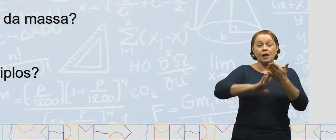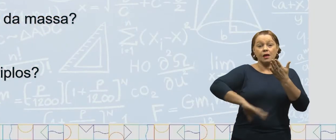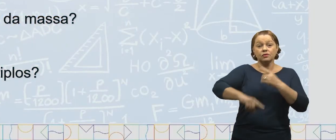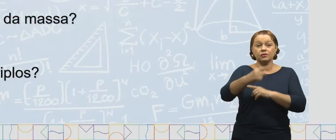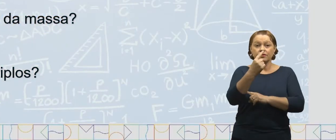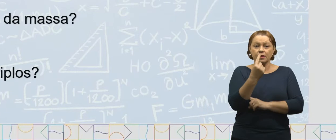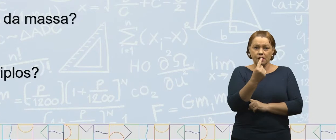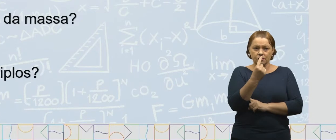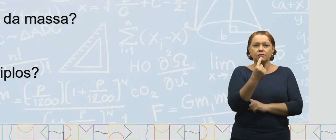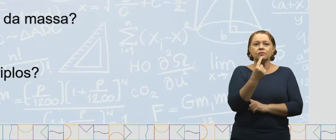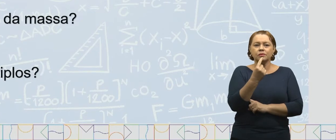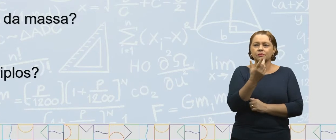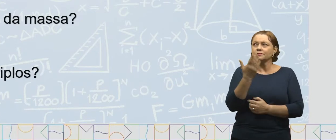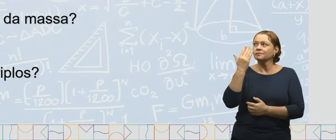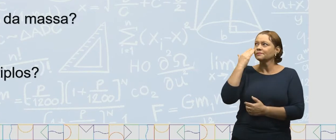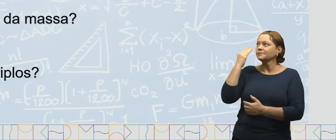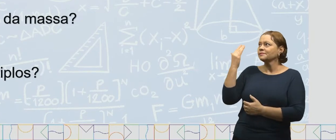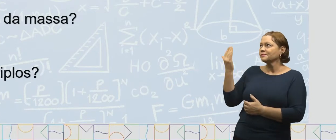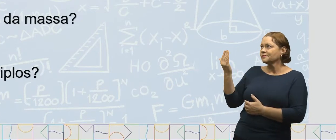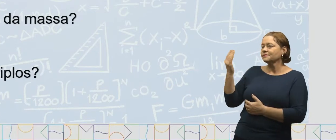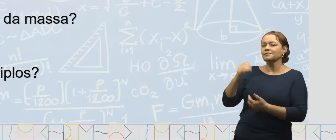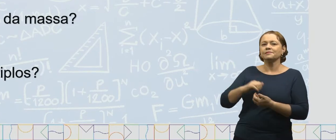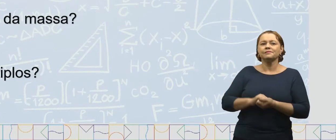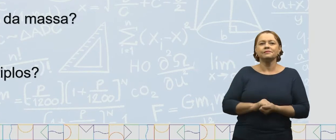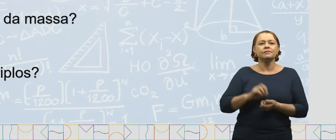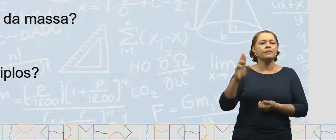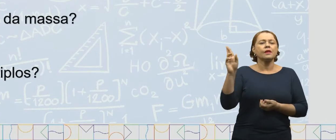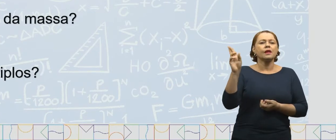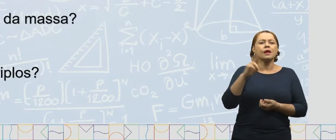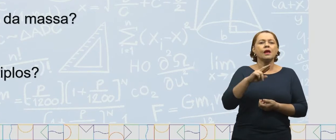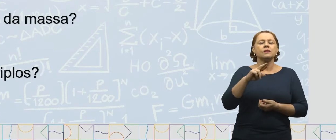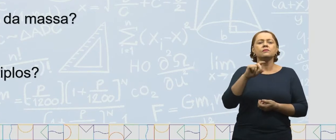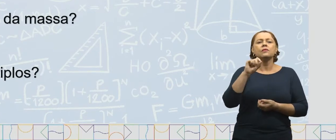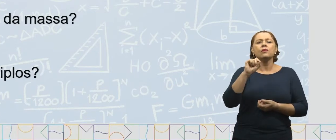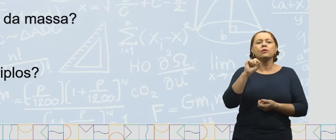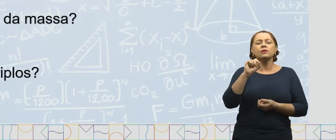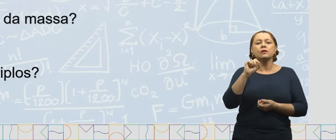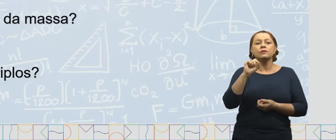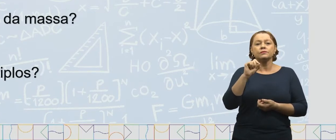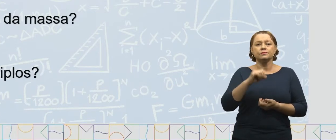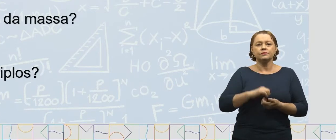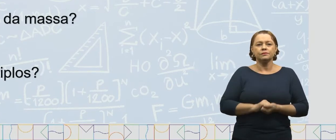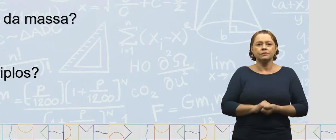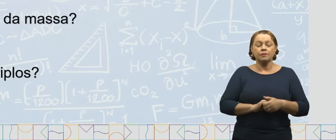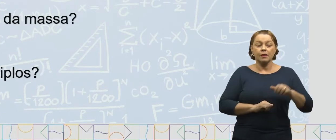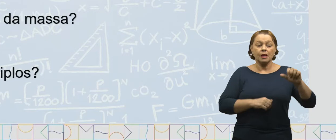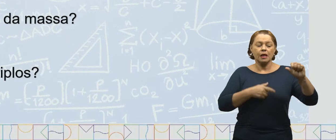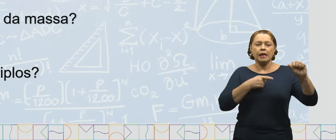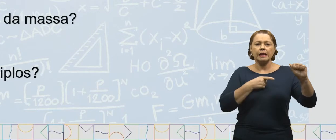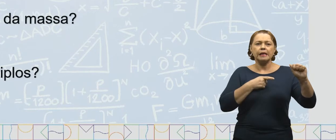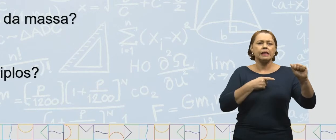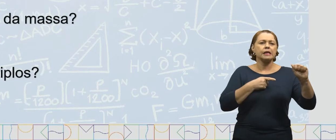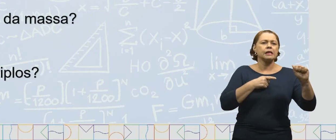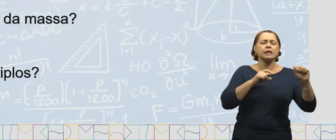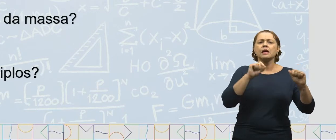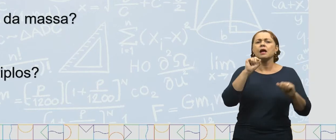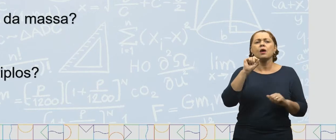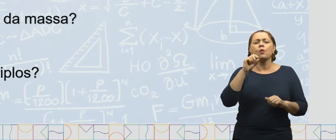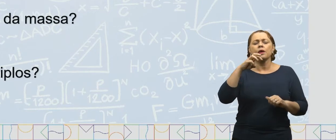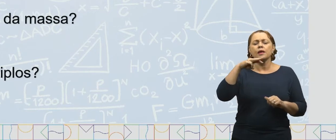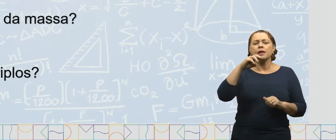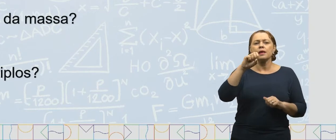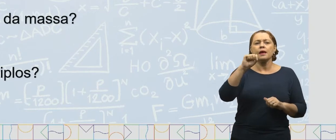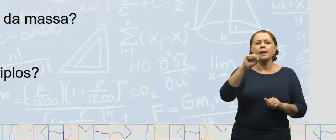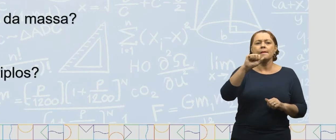Atividade número 1 na tela. Responda o que se pede. Letra A, olha a pergunta aí, o que